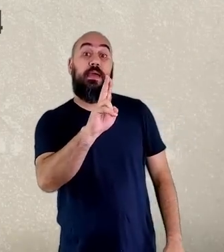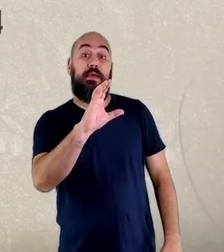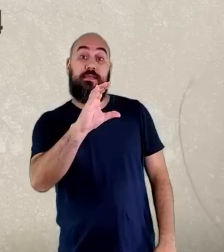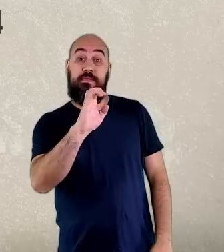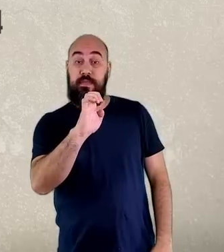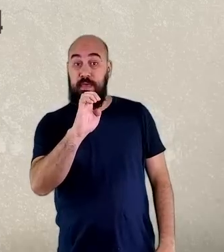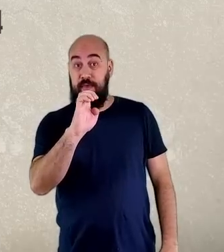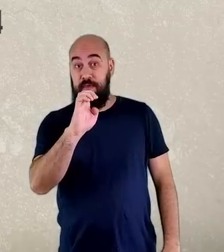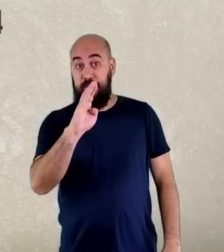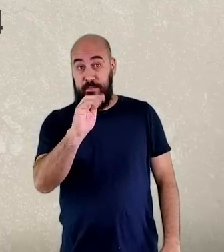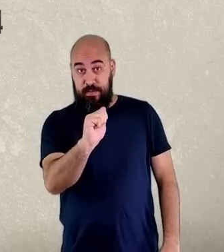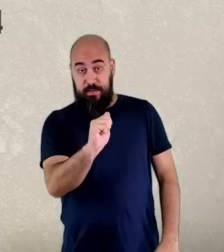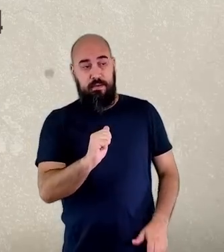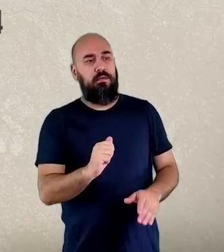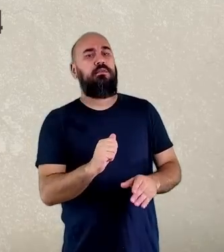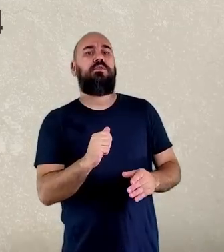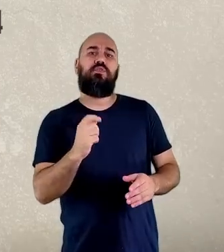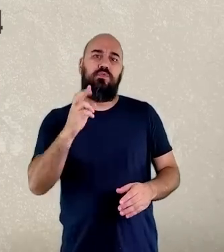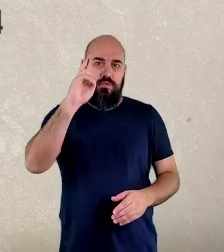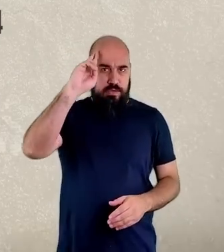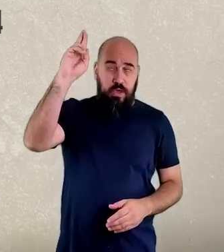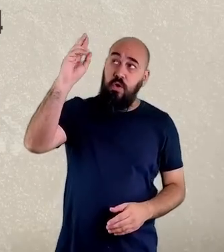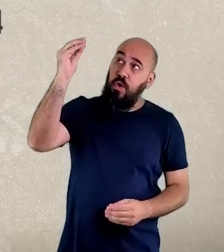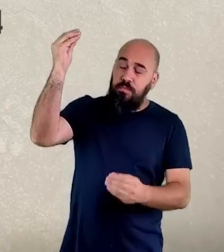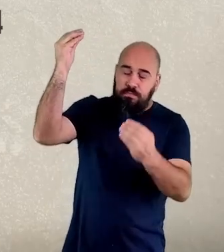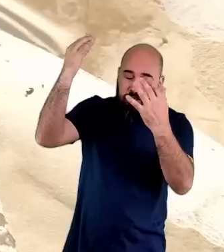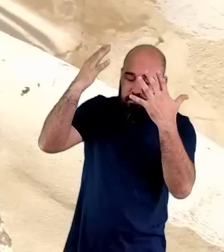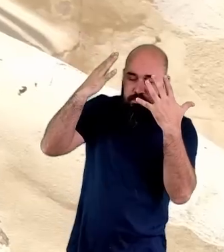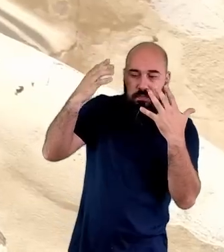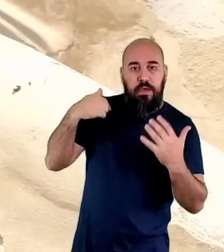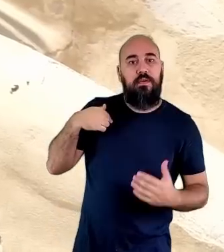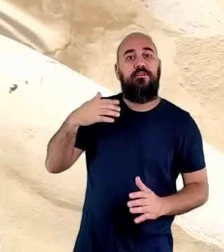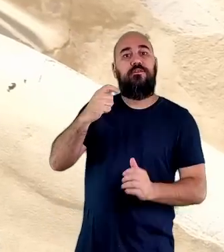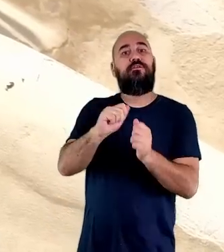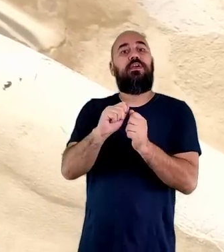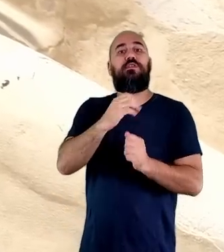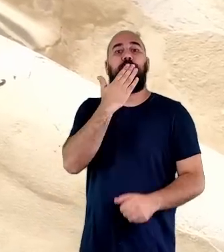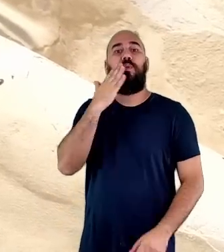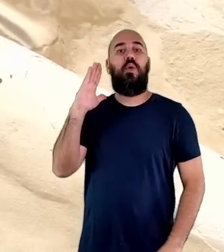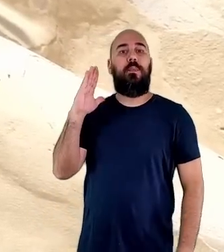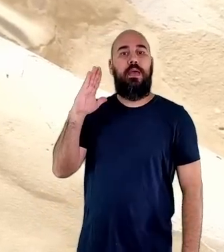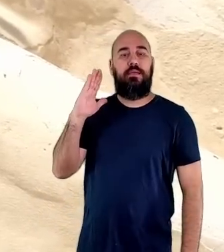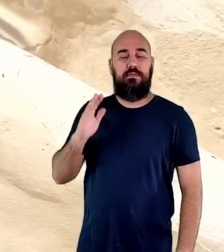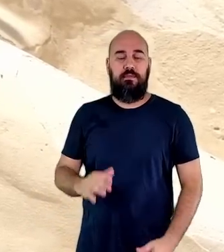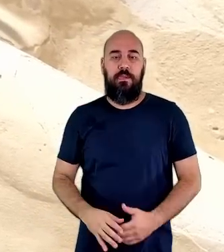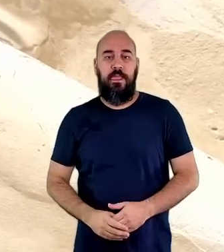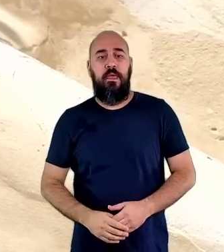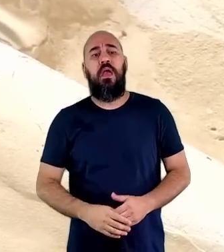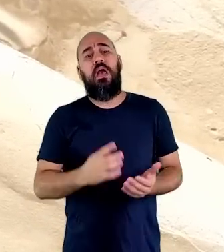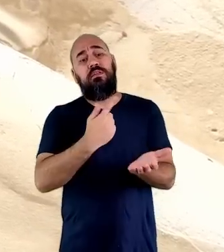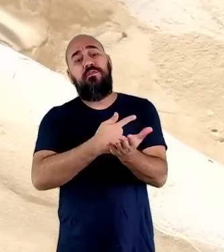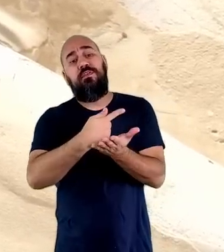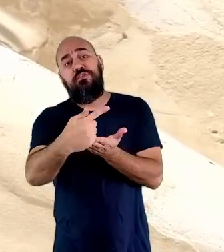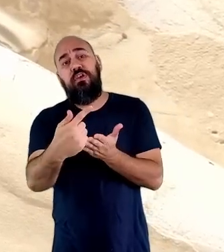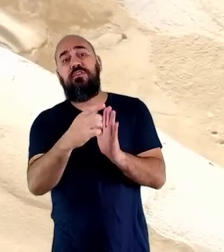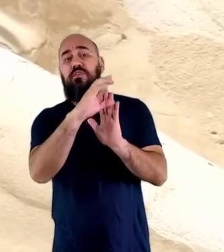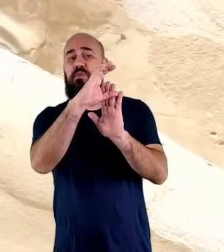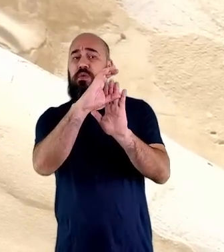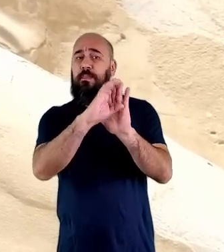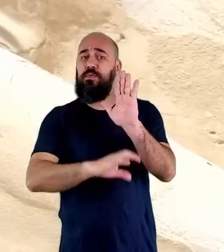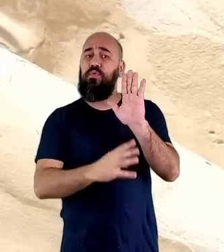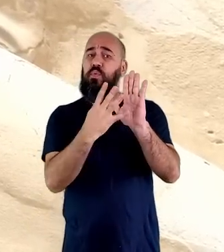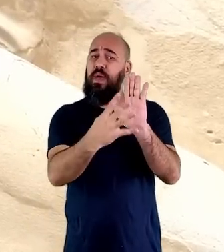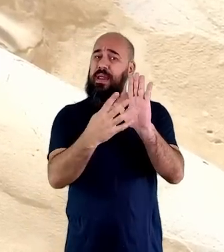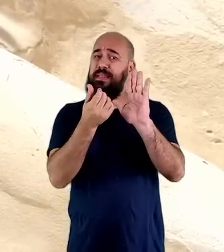apareceu a Isaac e fez uma promessa a ele. Quando a gente vai para Gênesis capítulo 46, o